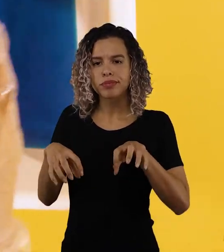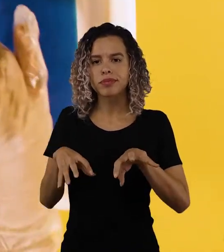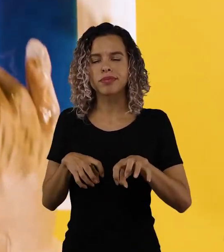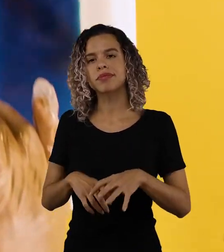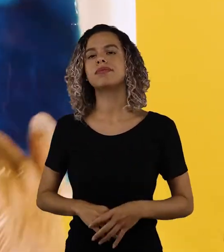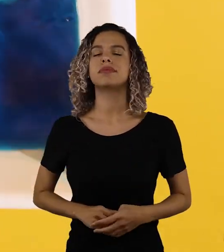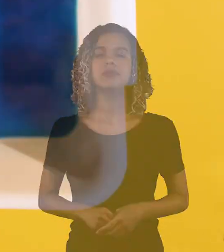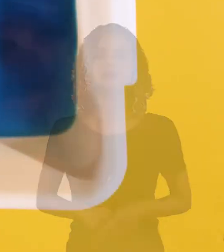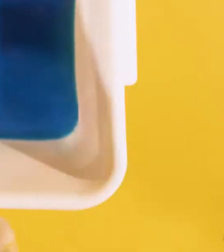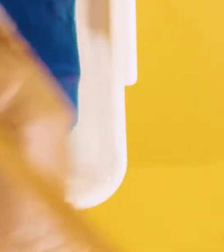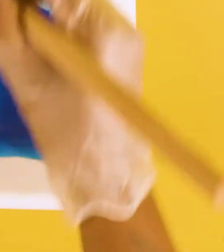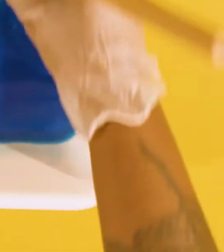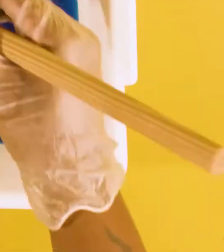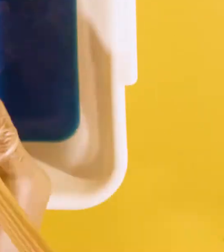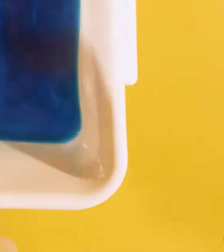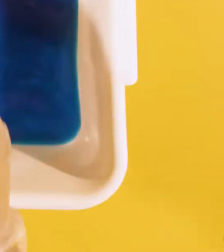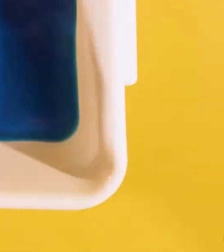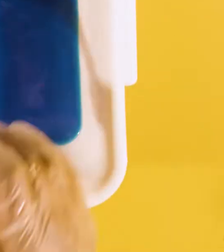e não soltar.